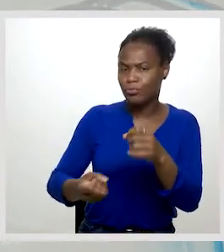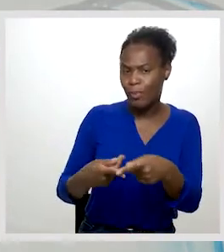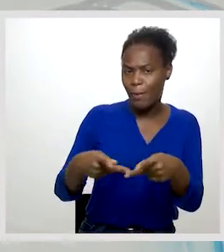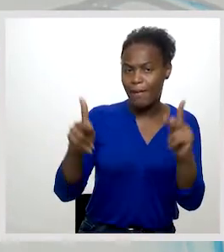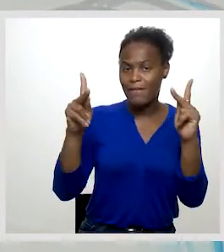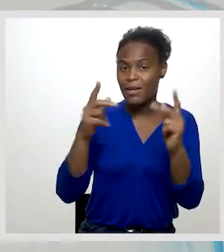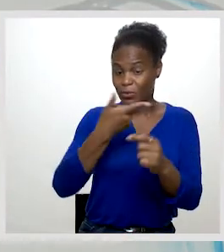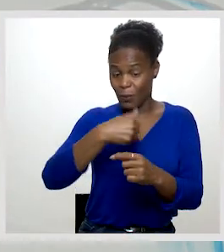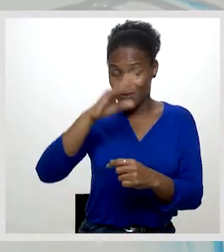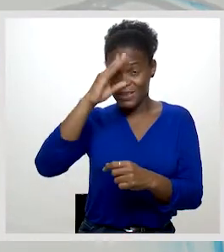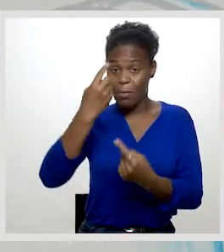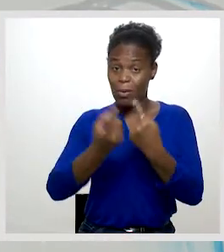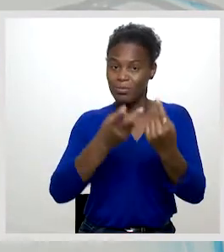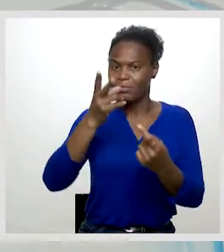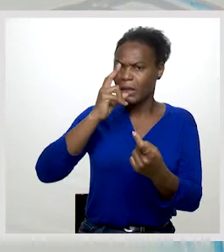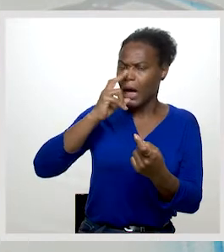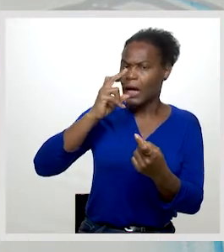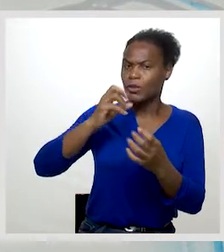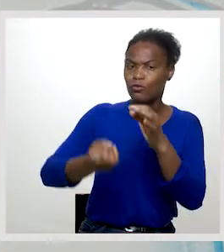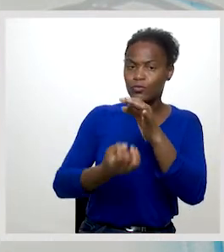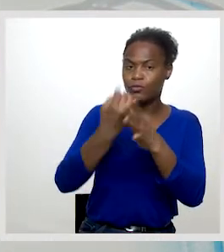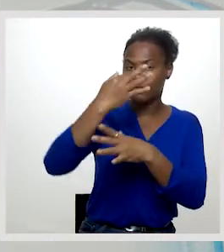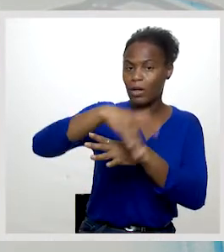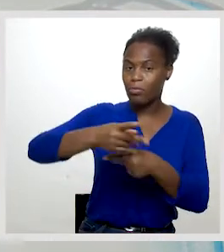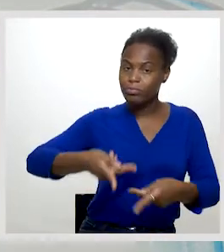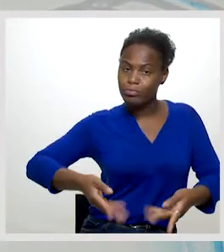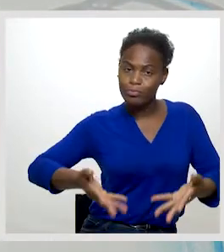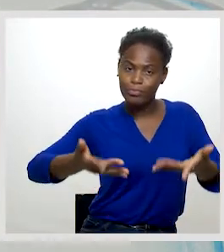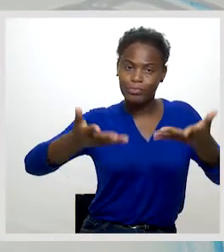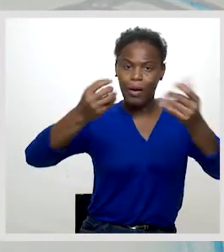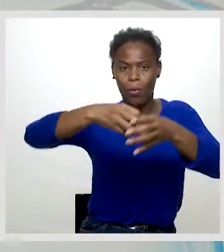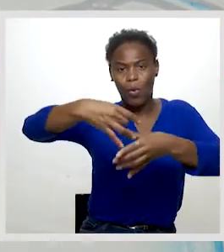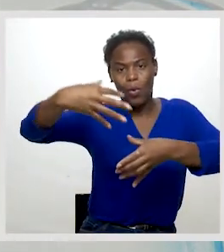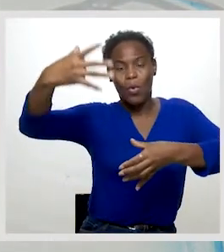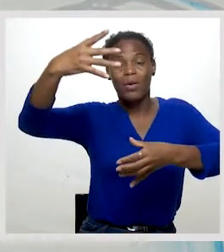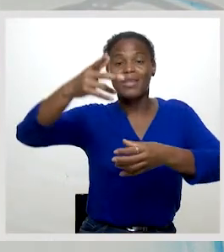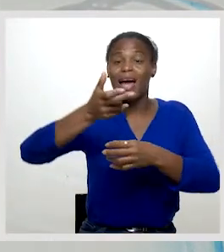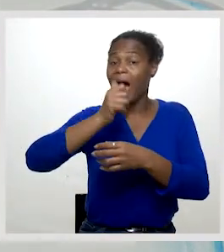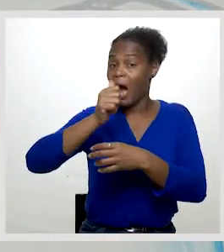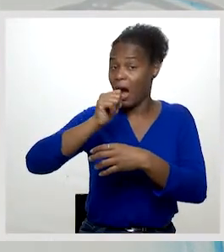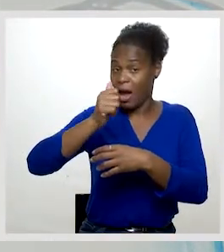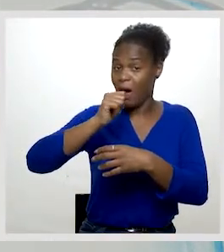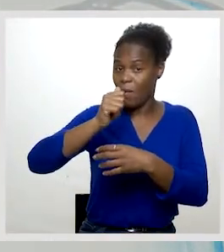sabemos que um dos gases libertados pelos vulcões é o vapor de água. E este vapor de